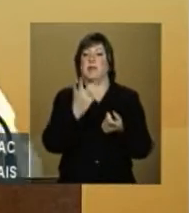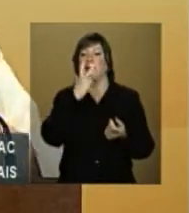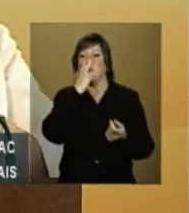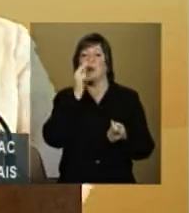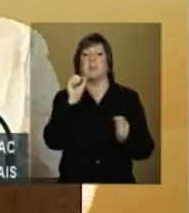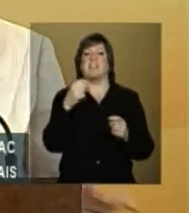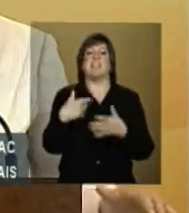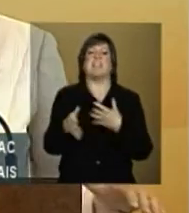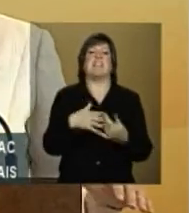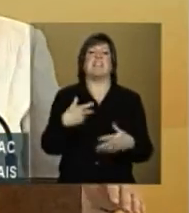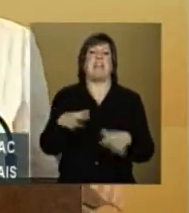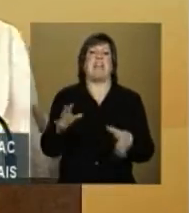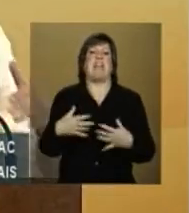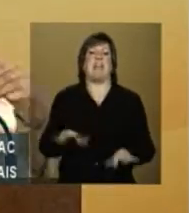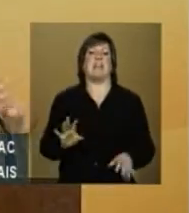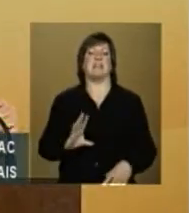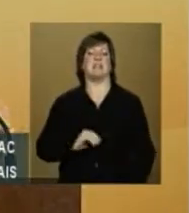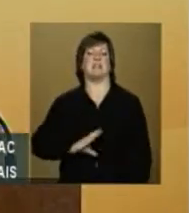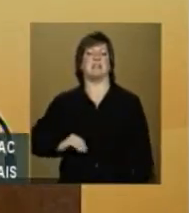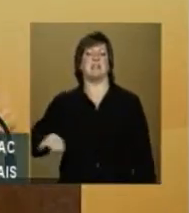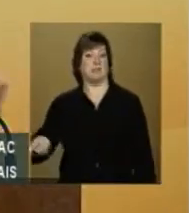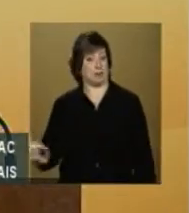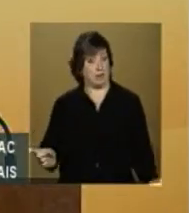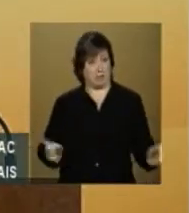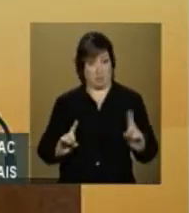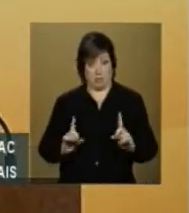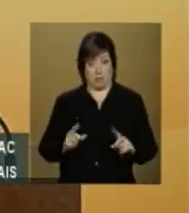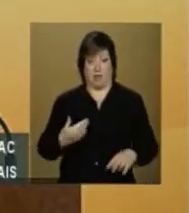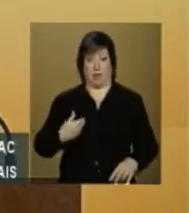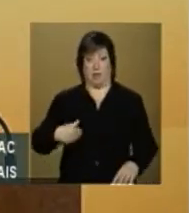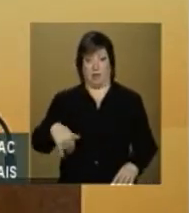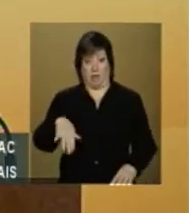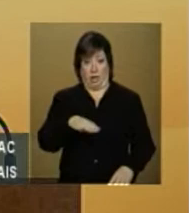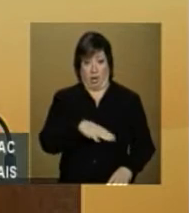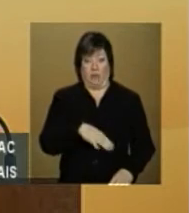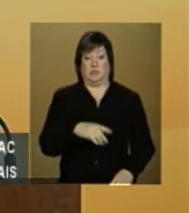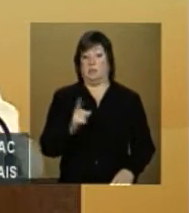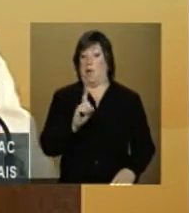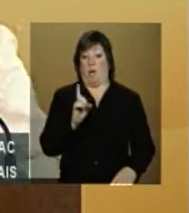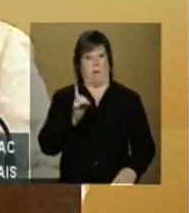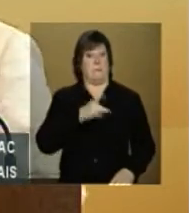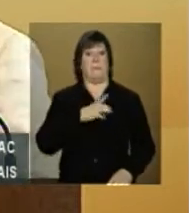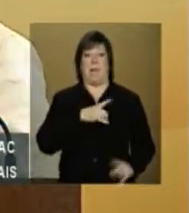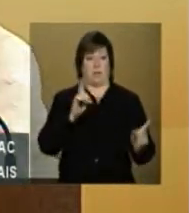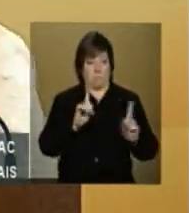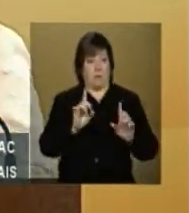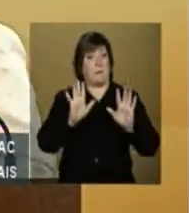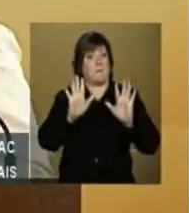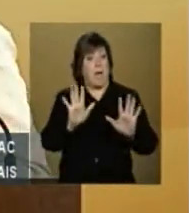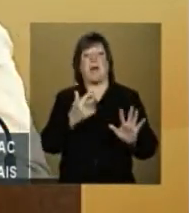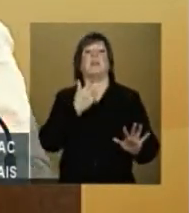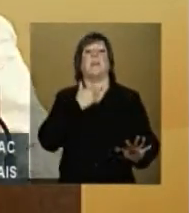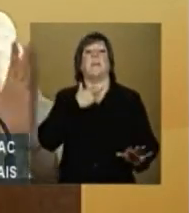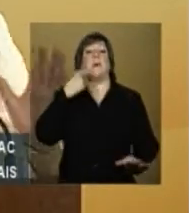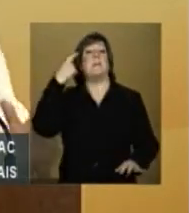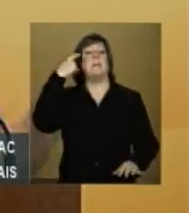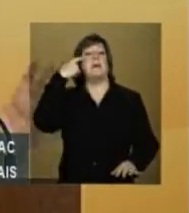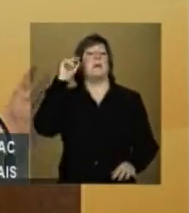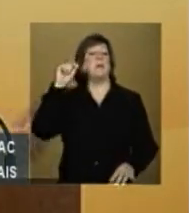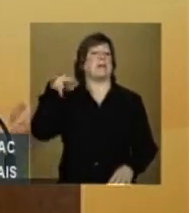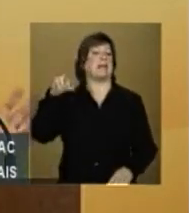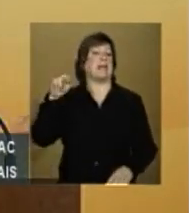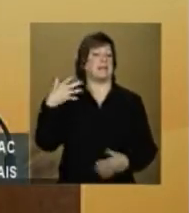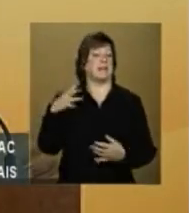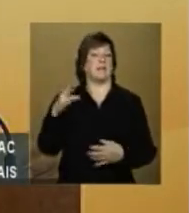estivesse acontecendo nada. Nós não nos amedrontamos, mas não podemos fingir que